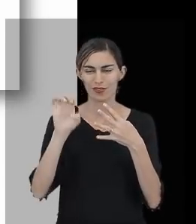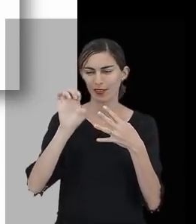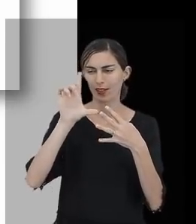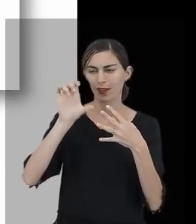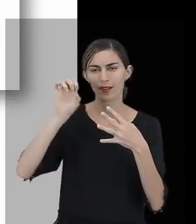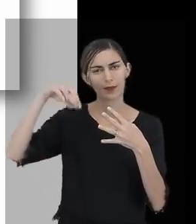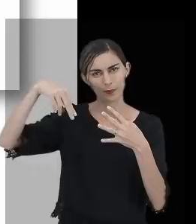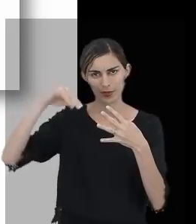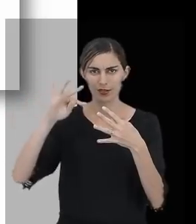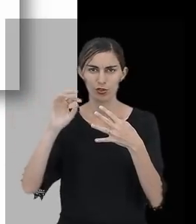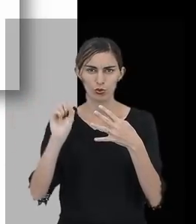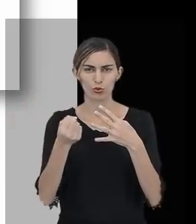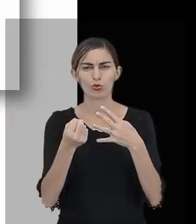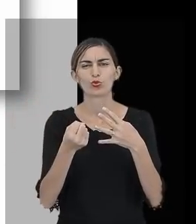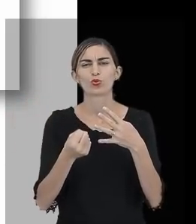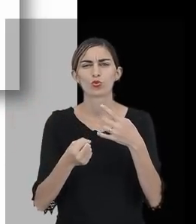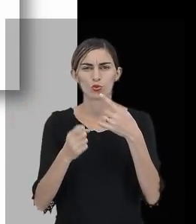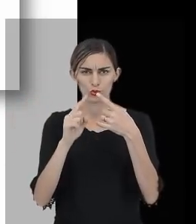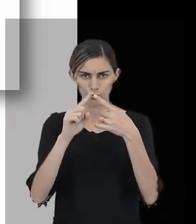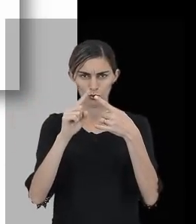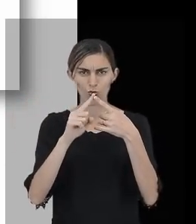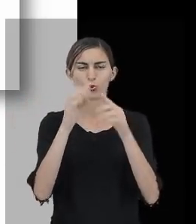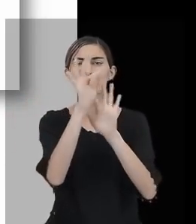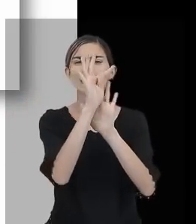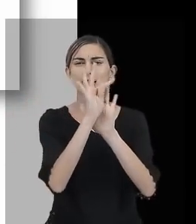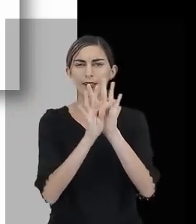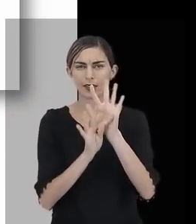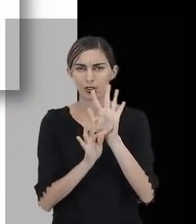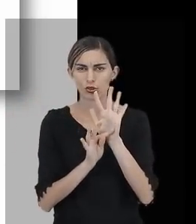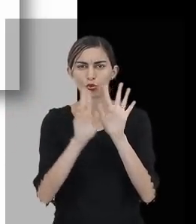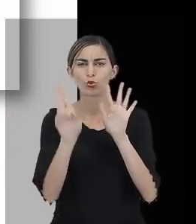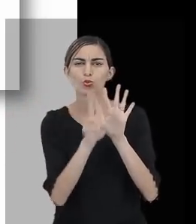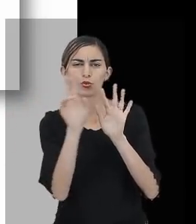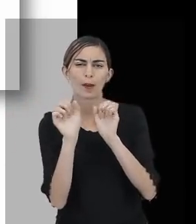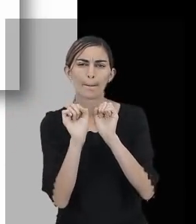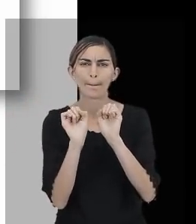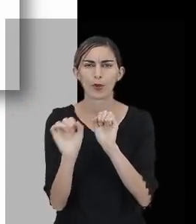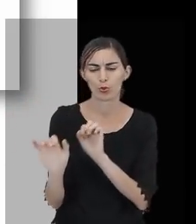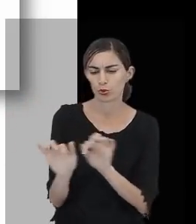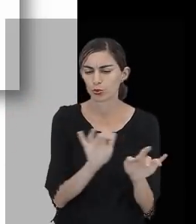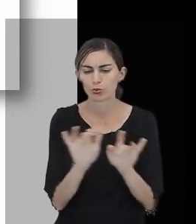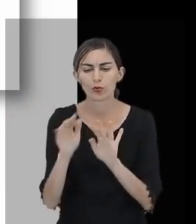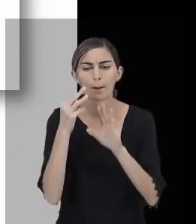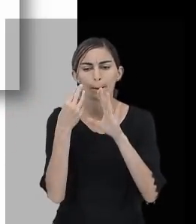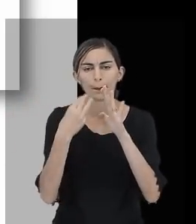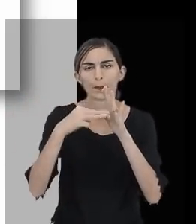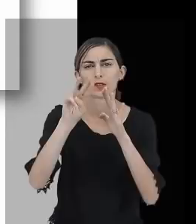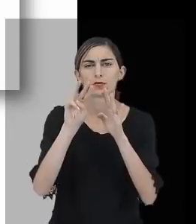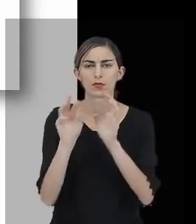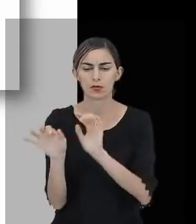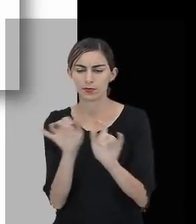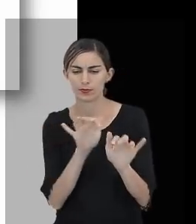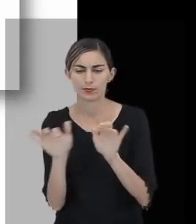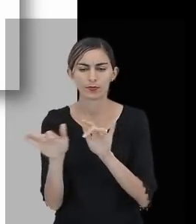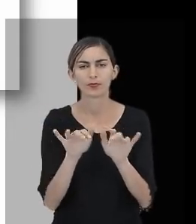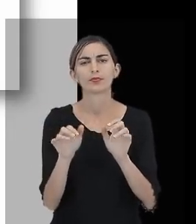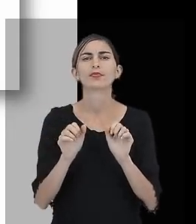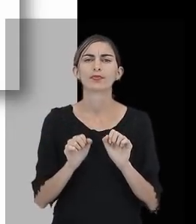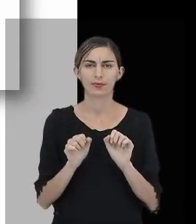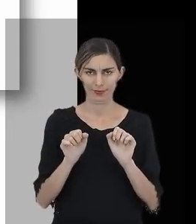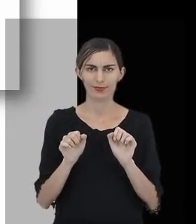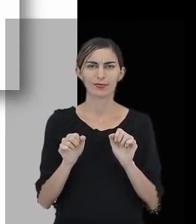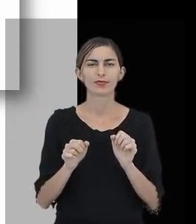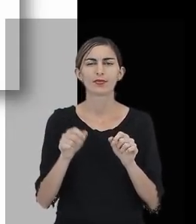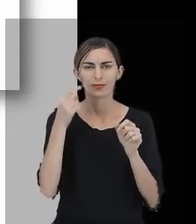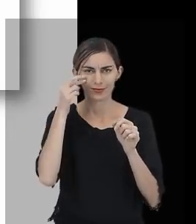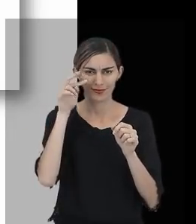elementos internos, certo? Um Edit Text, que é esse campo de texto aqui, onde o usuário pode digitar uma mensagem, certo? E você pode